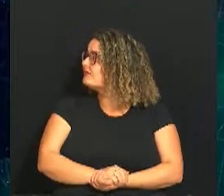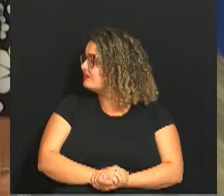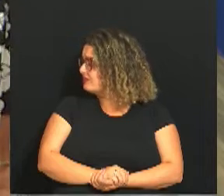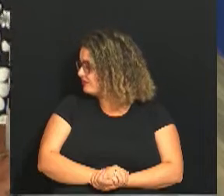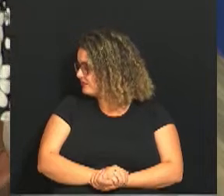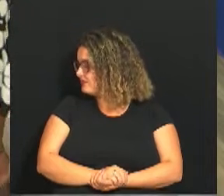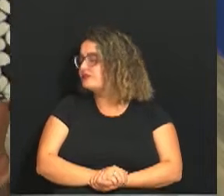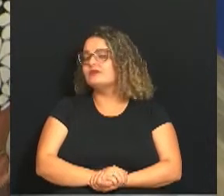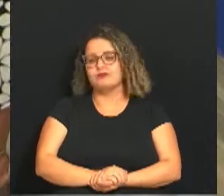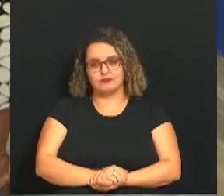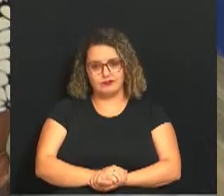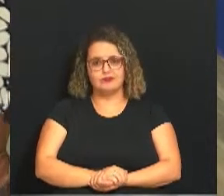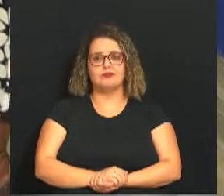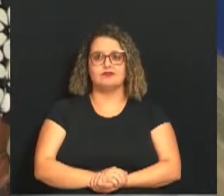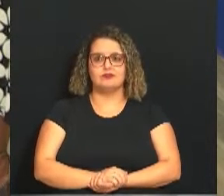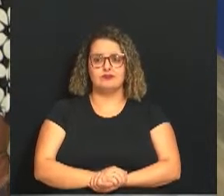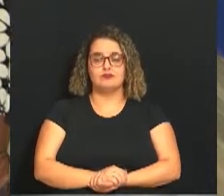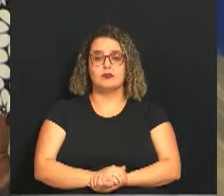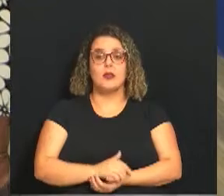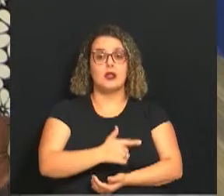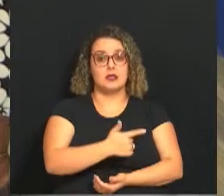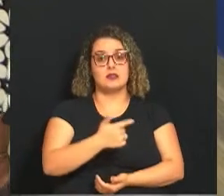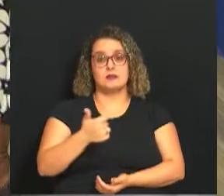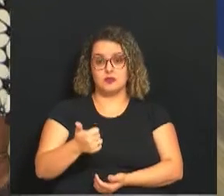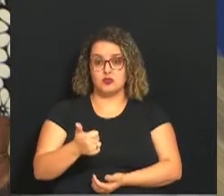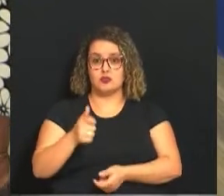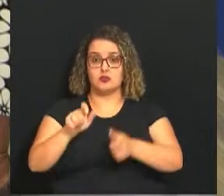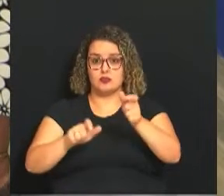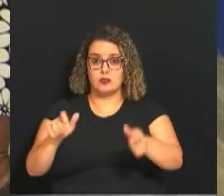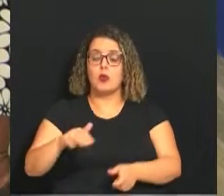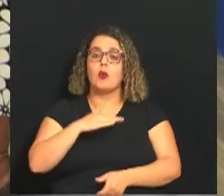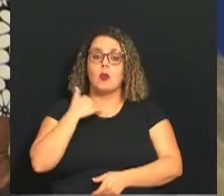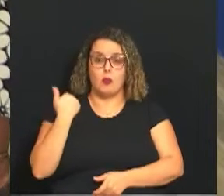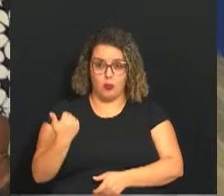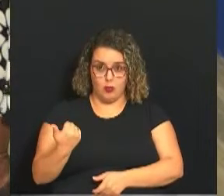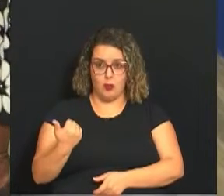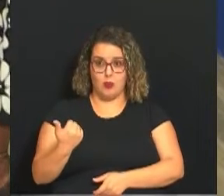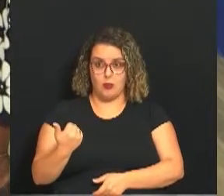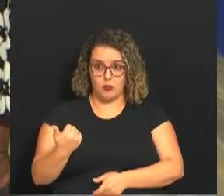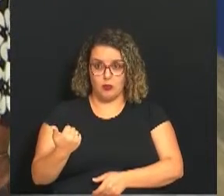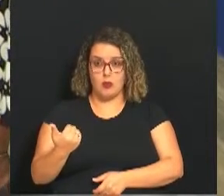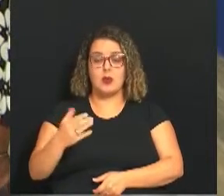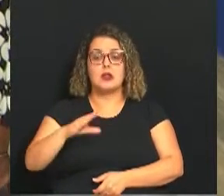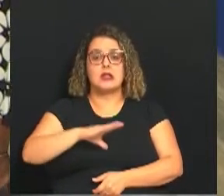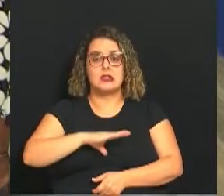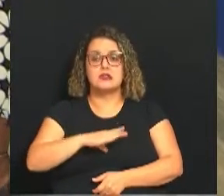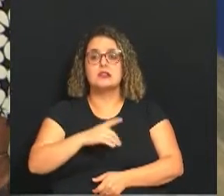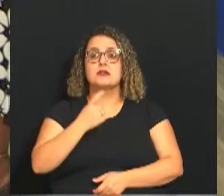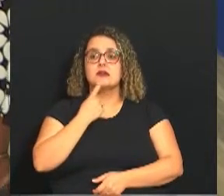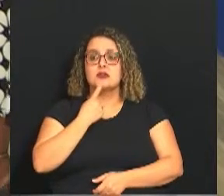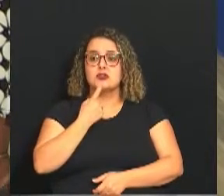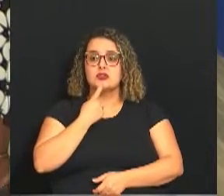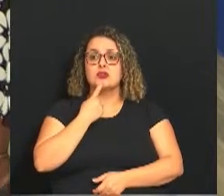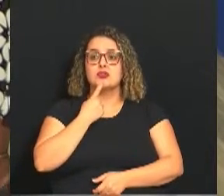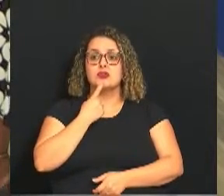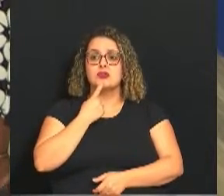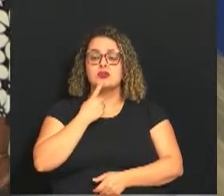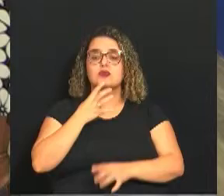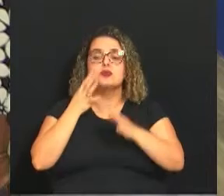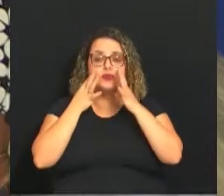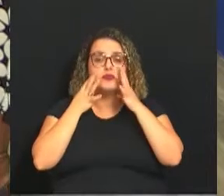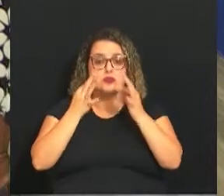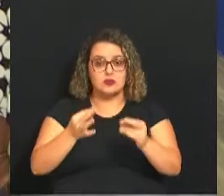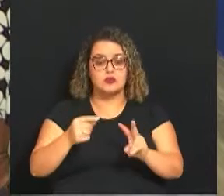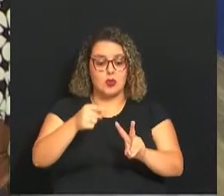Mina Abreu, destes 21 óbitos que foram registrados na cidade de Campinas, chama a atenção